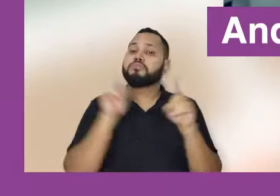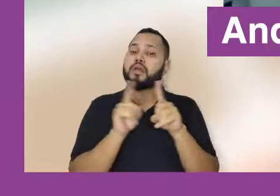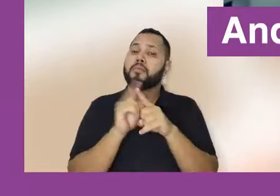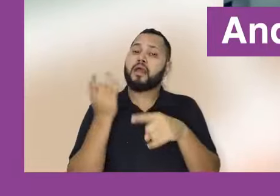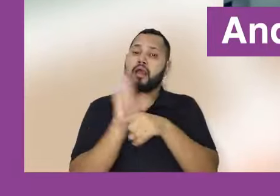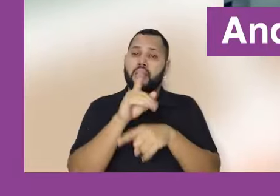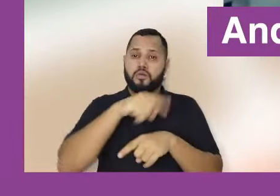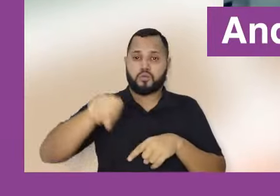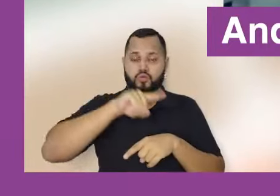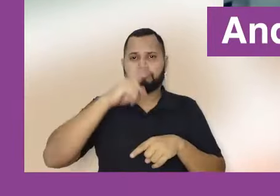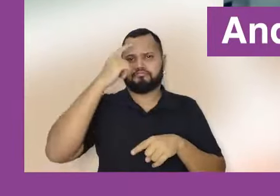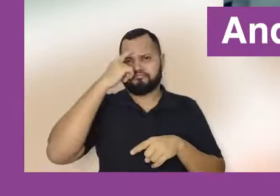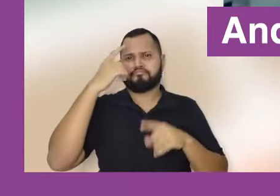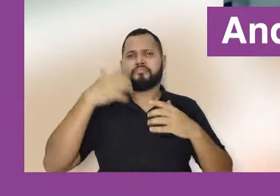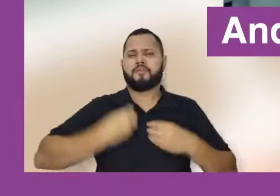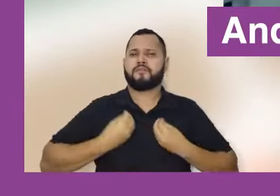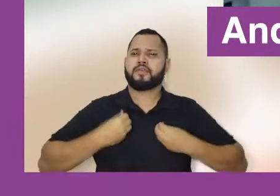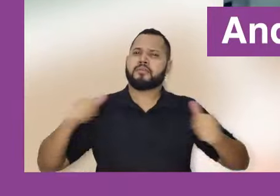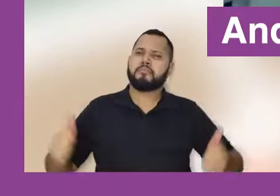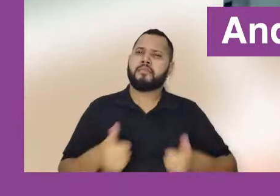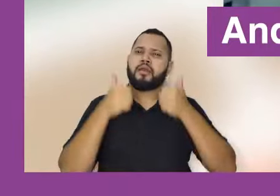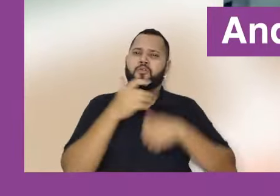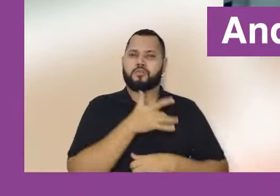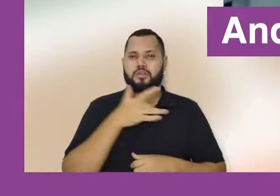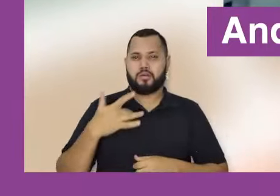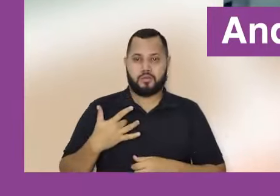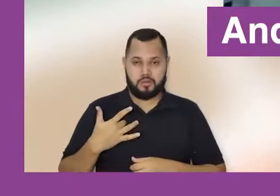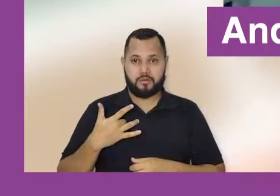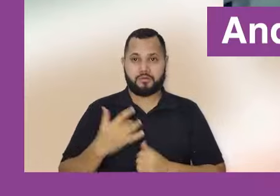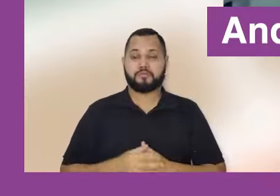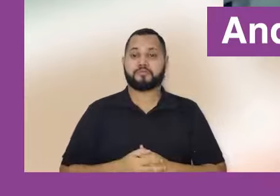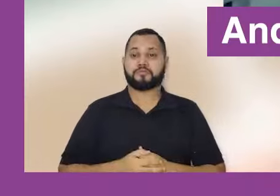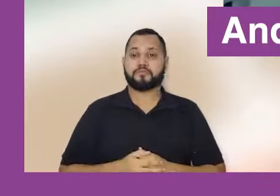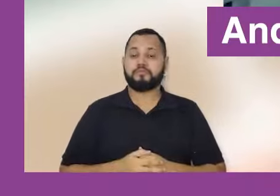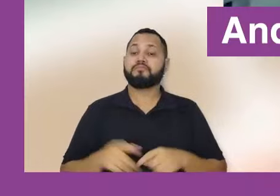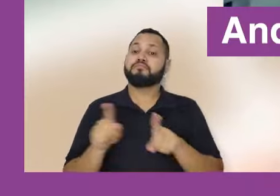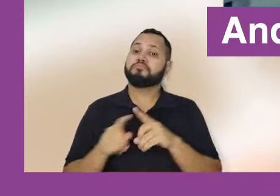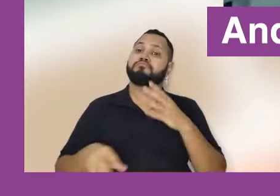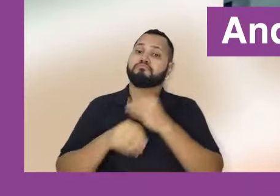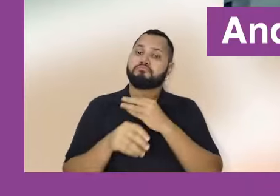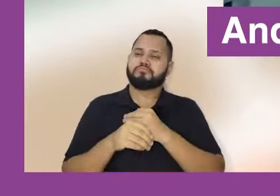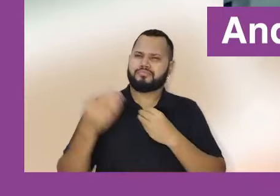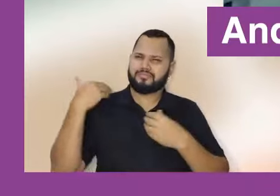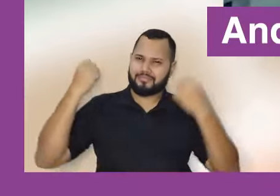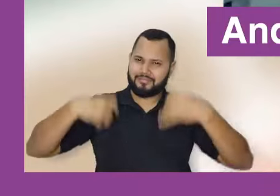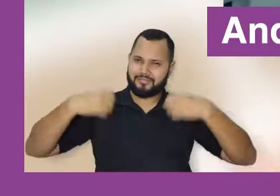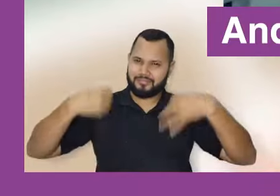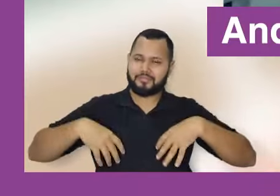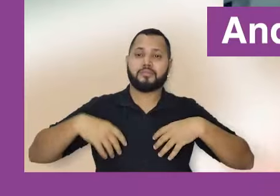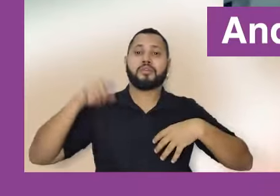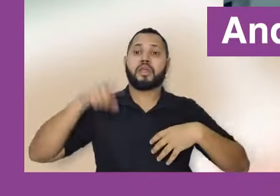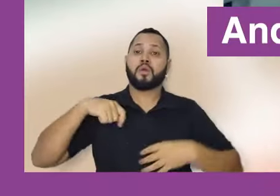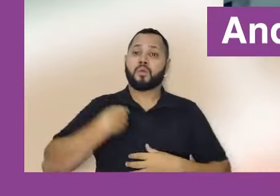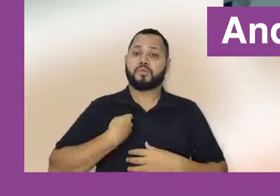benefícios que possam ajudá-lo a ter uma vida mais saudável né e reforçando aí como a gente falou no início